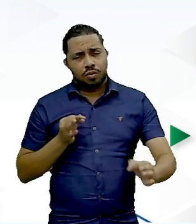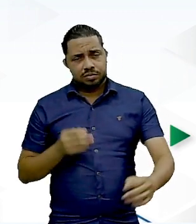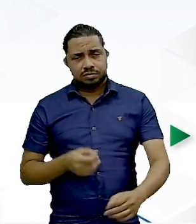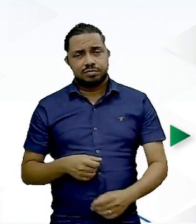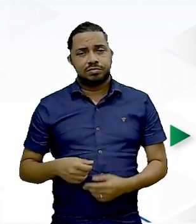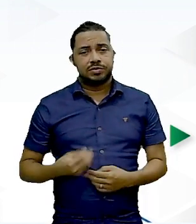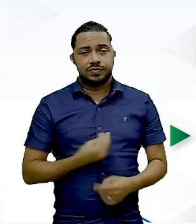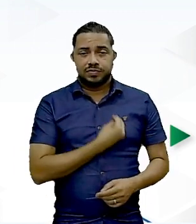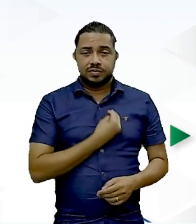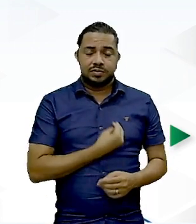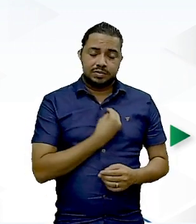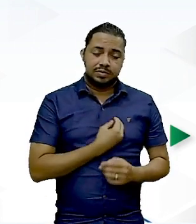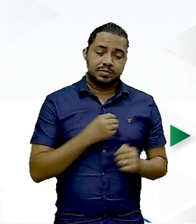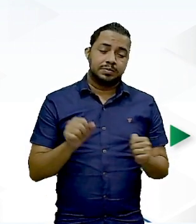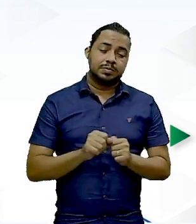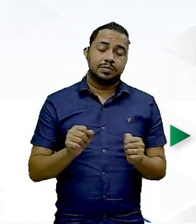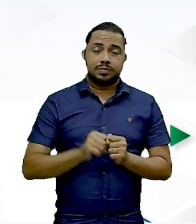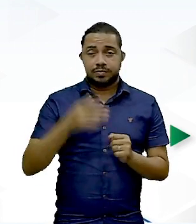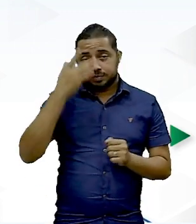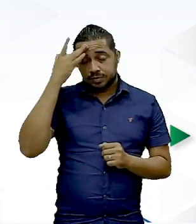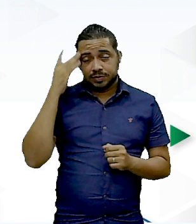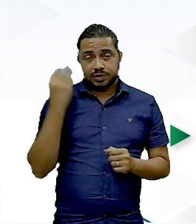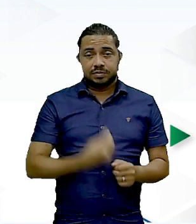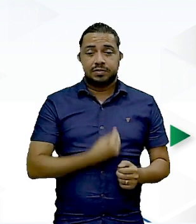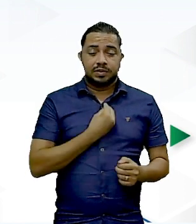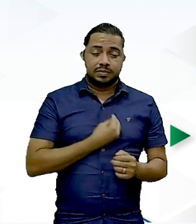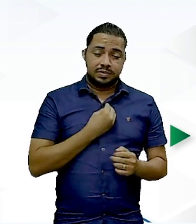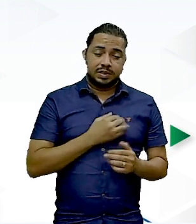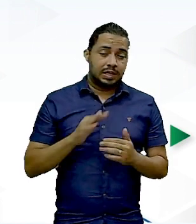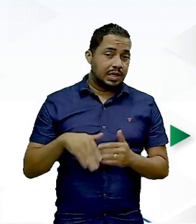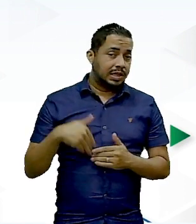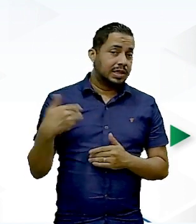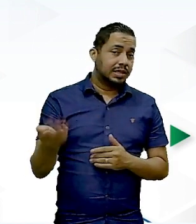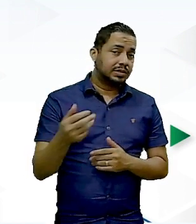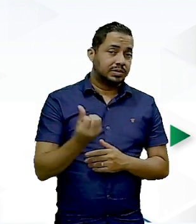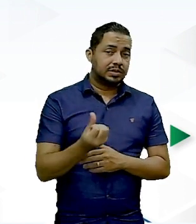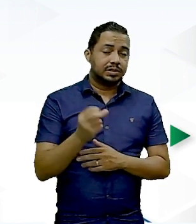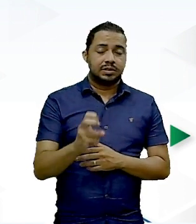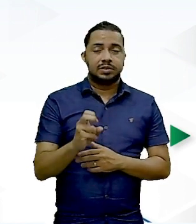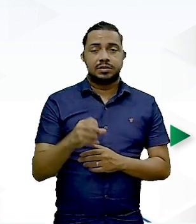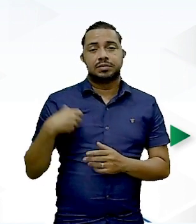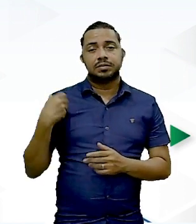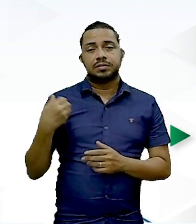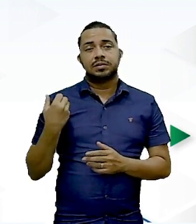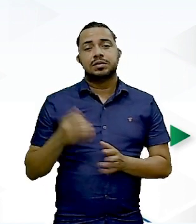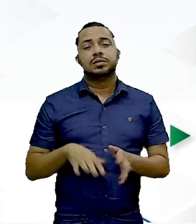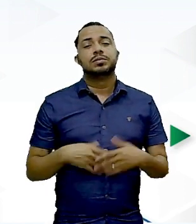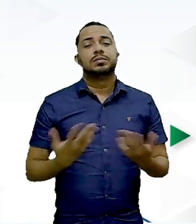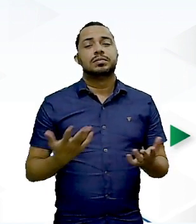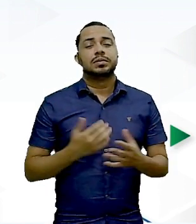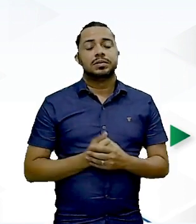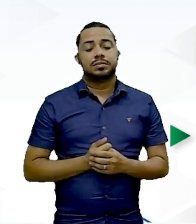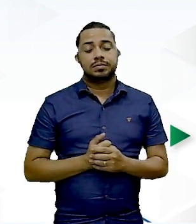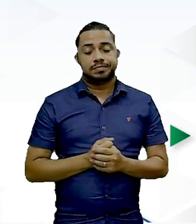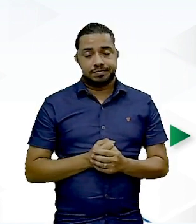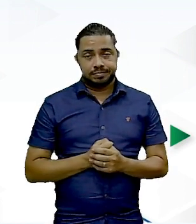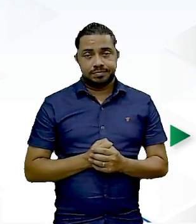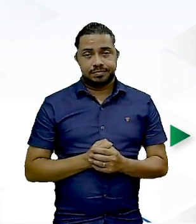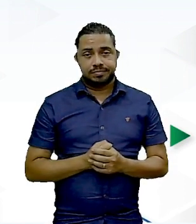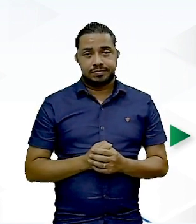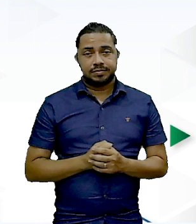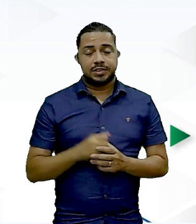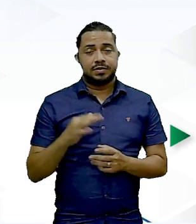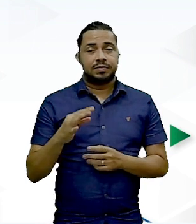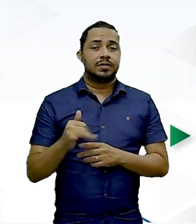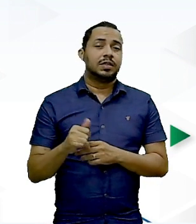fatores que fazem uma pessoa viver além dos 65 anos. Quais são os pesos desses